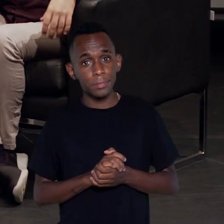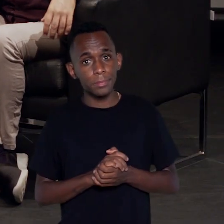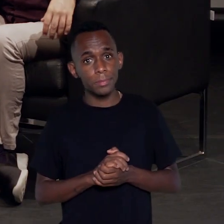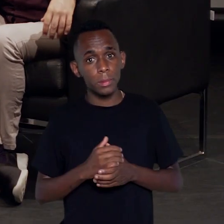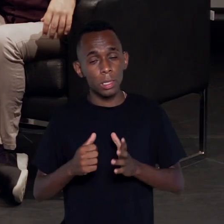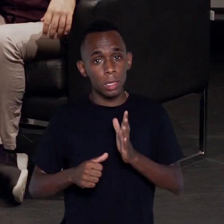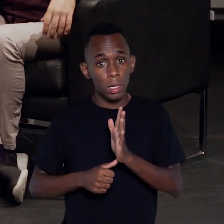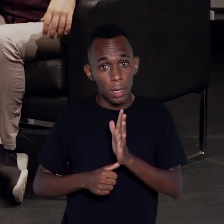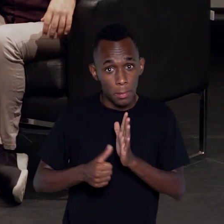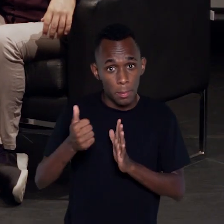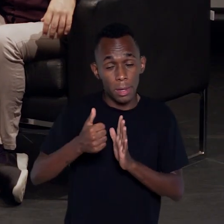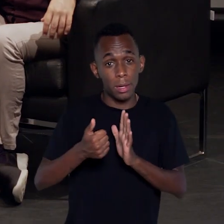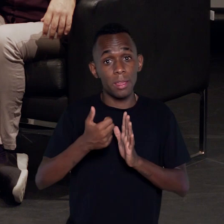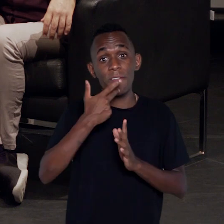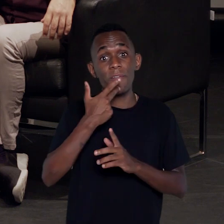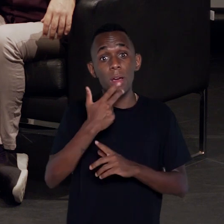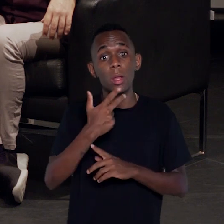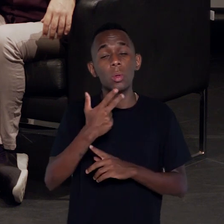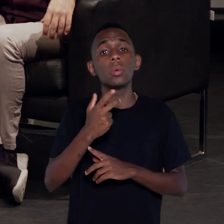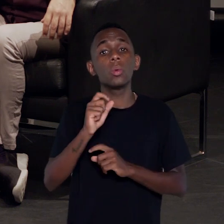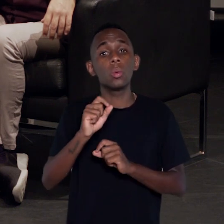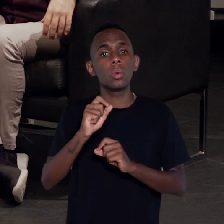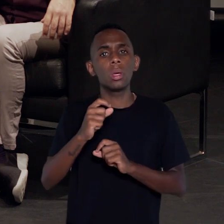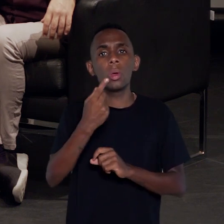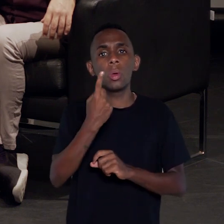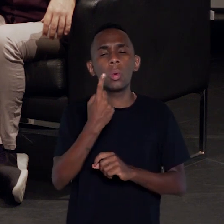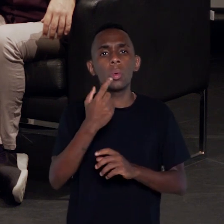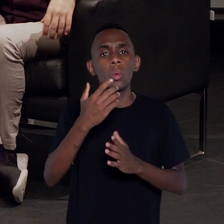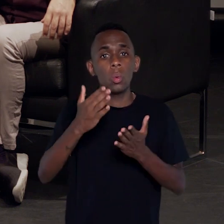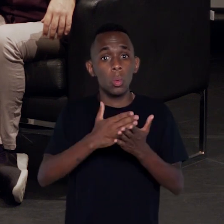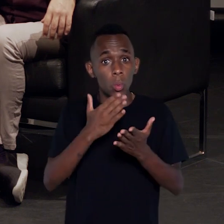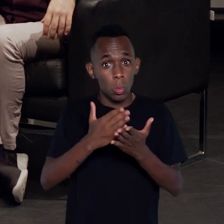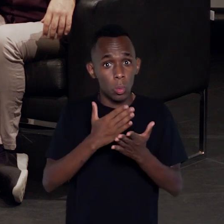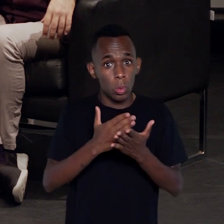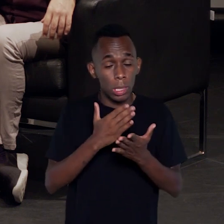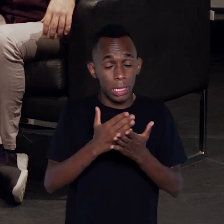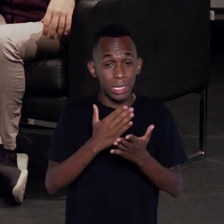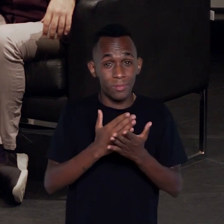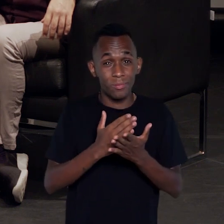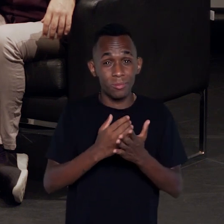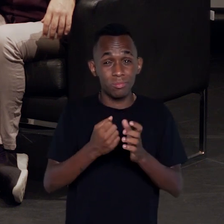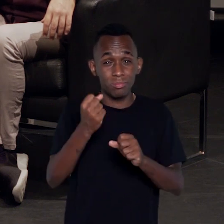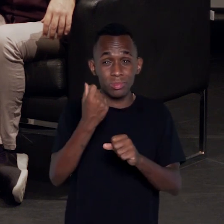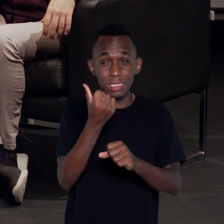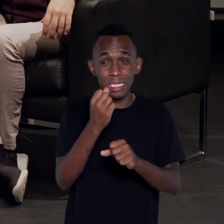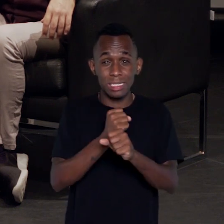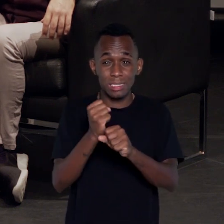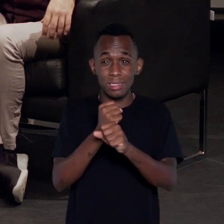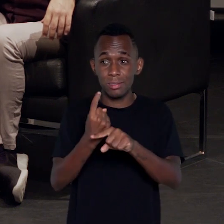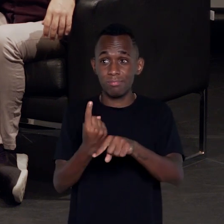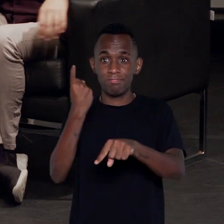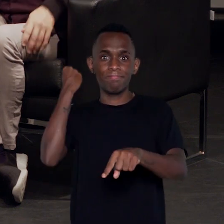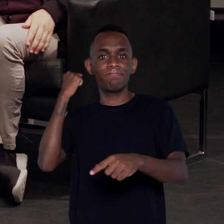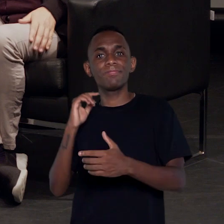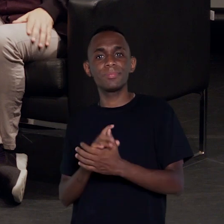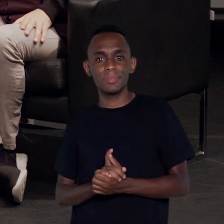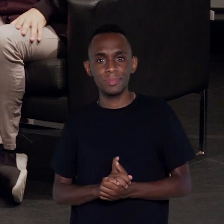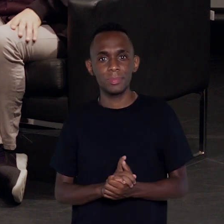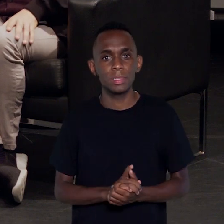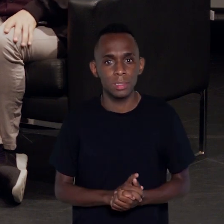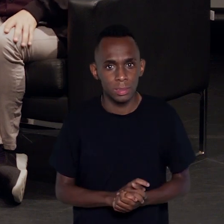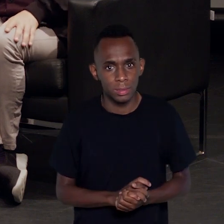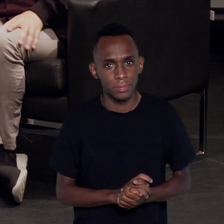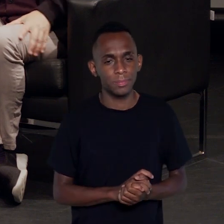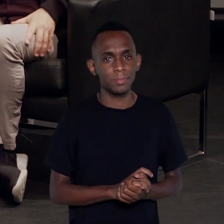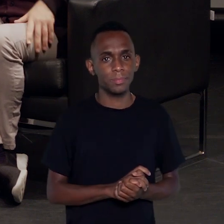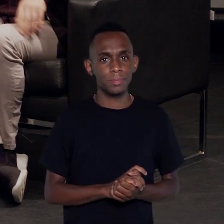ali. A primeira coisa que ele falou da vida de Joana Angélica foi um livro que ele leu aos 6 anos. Avenida Angélica. Avenida Angélica. Já estamos todos